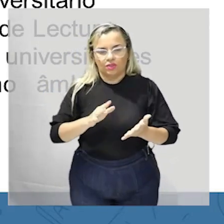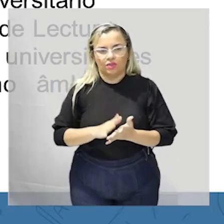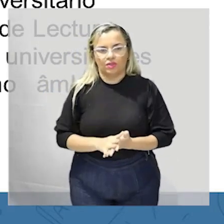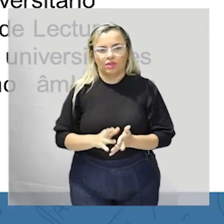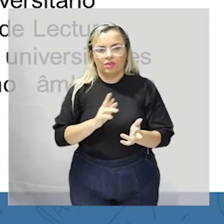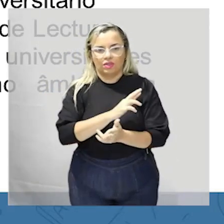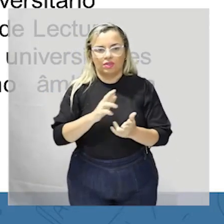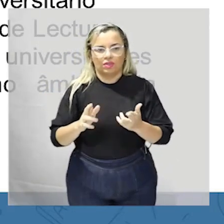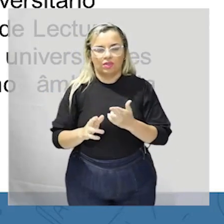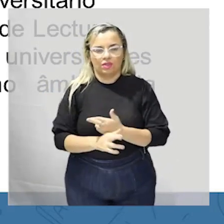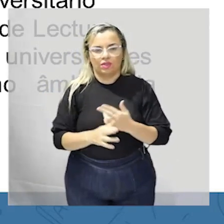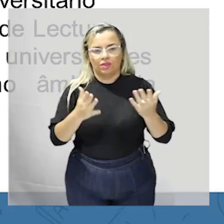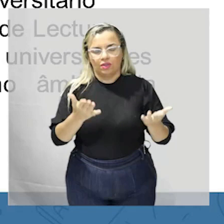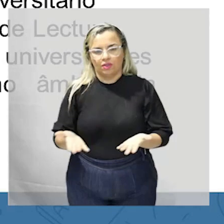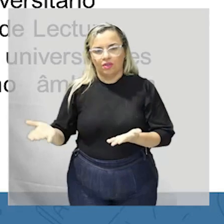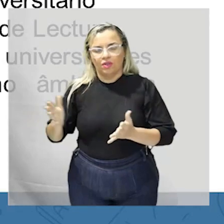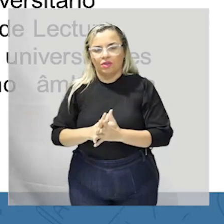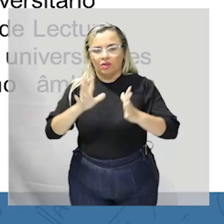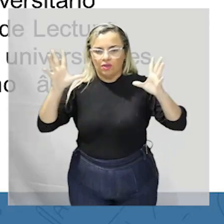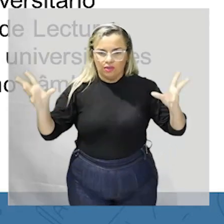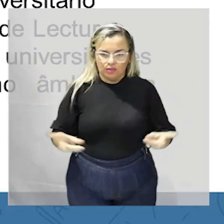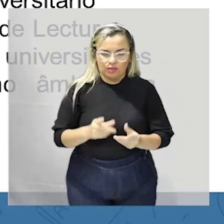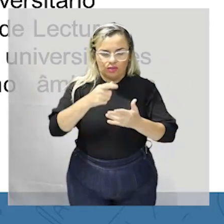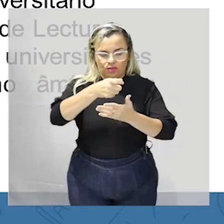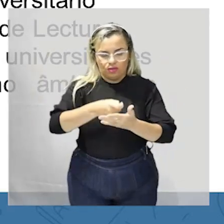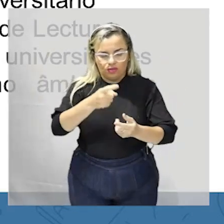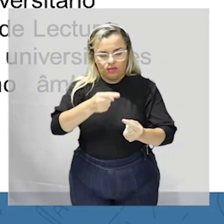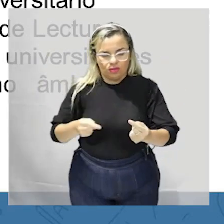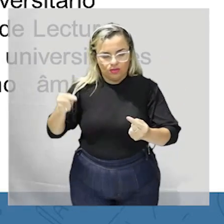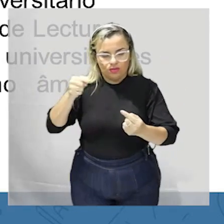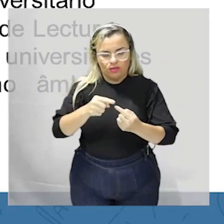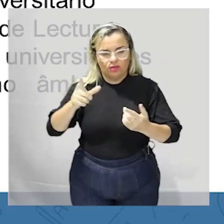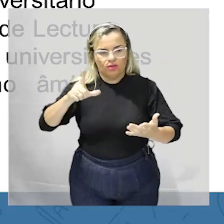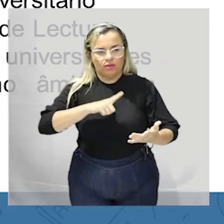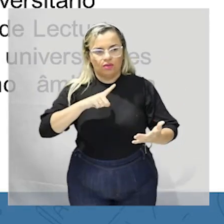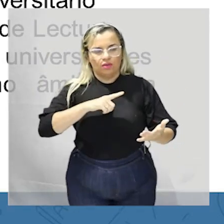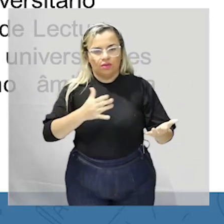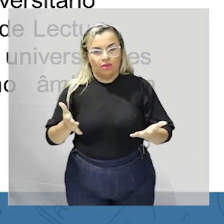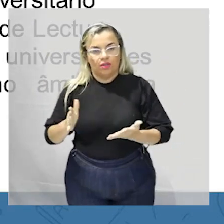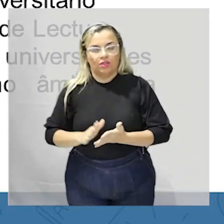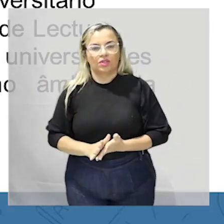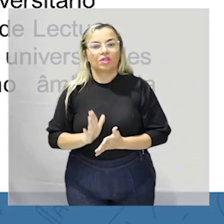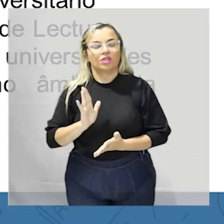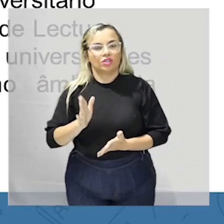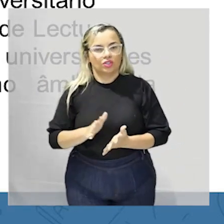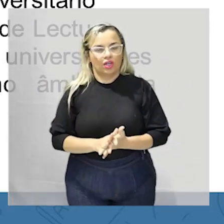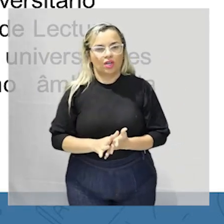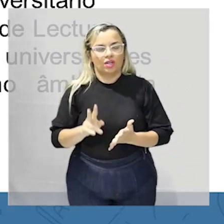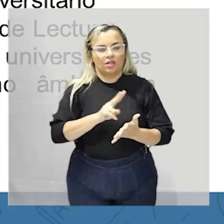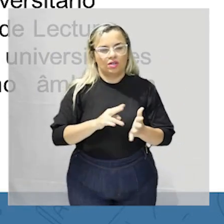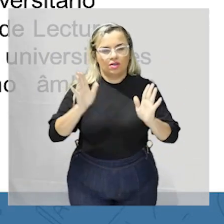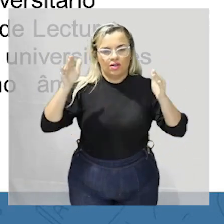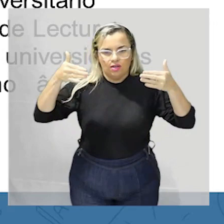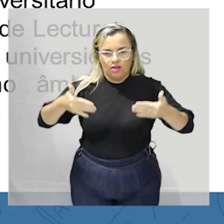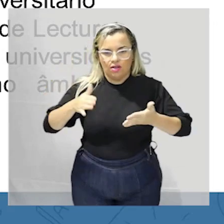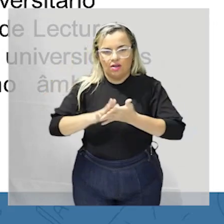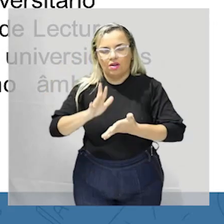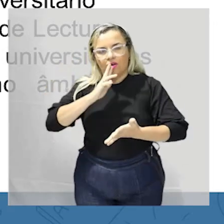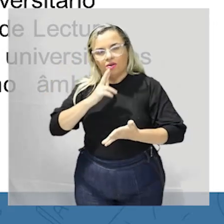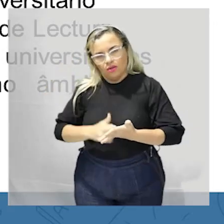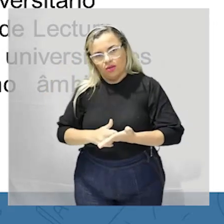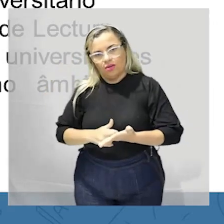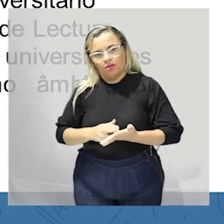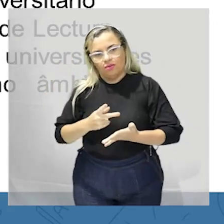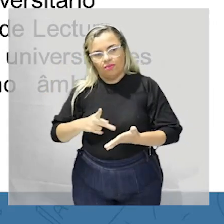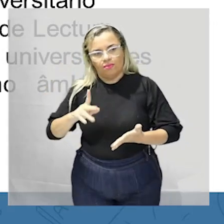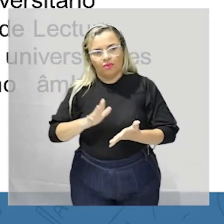função de... Estou me referindo ao texto que nós acabamos de ler, tá? Então, vocês estão atentos aí para responder para